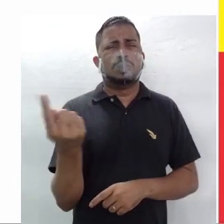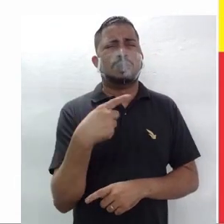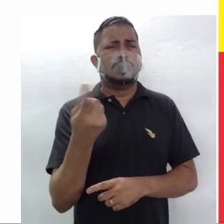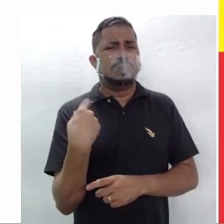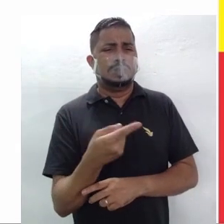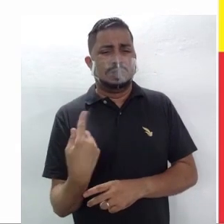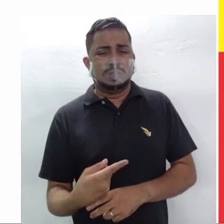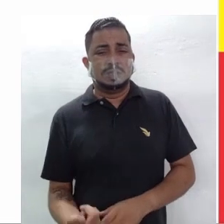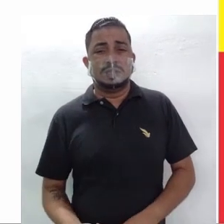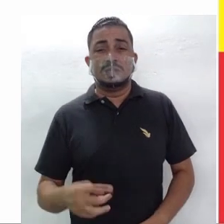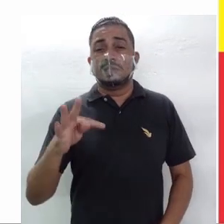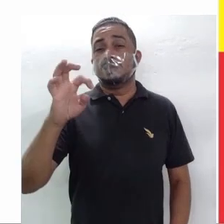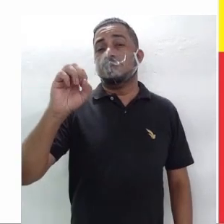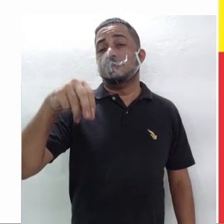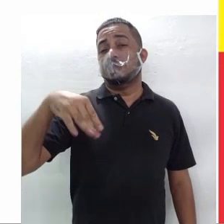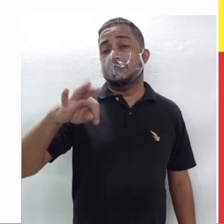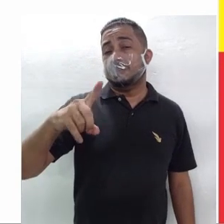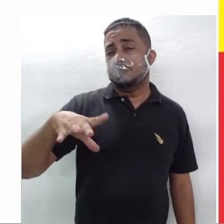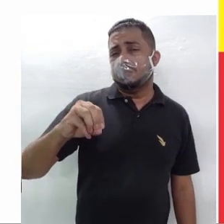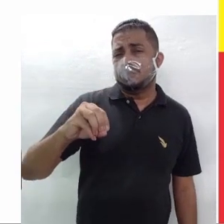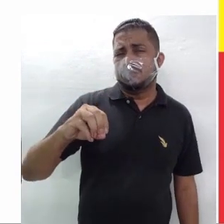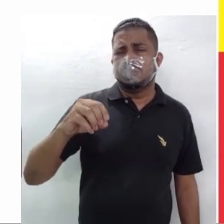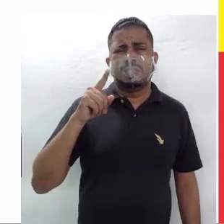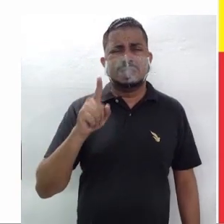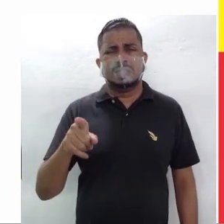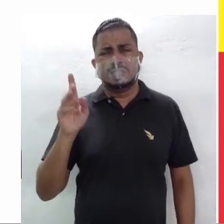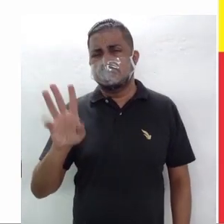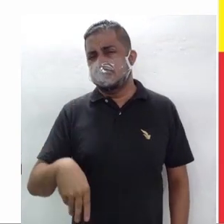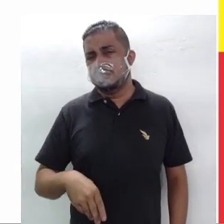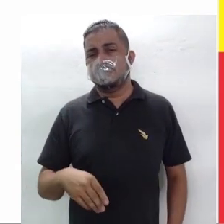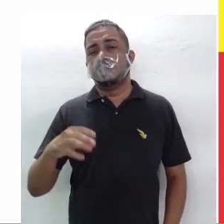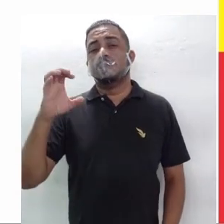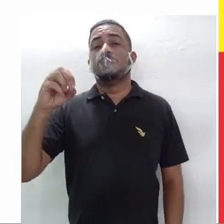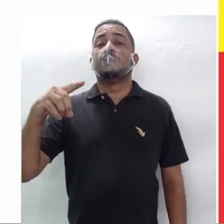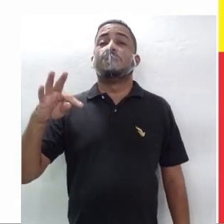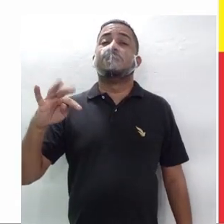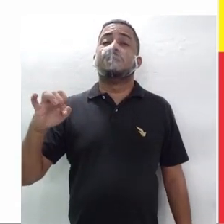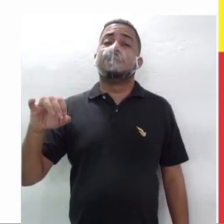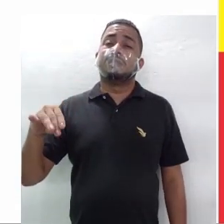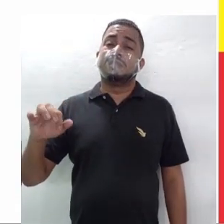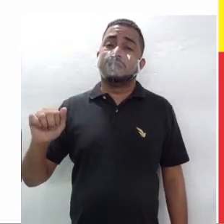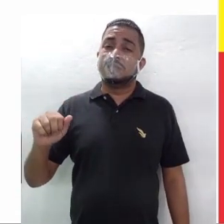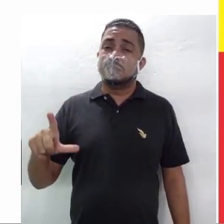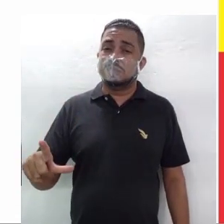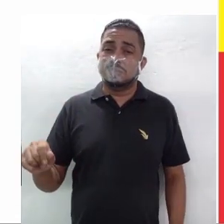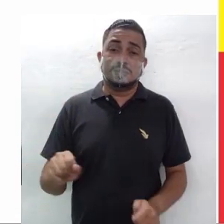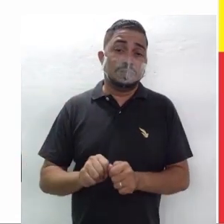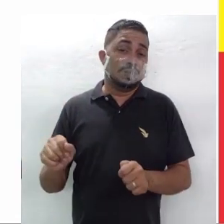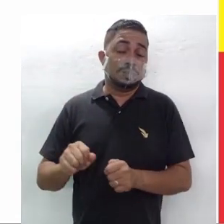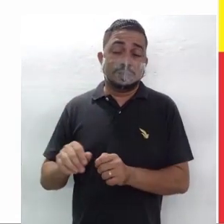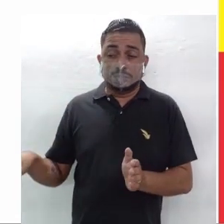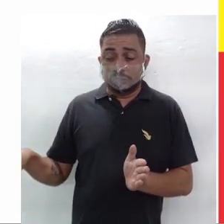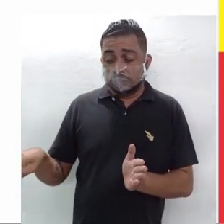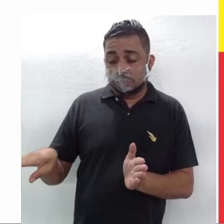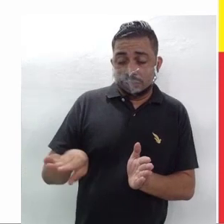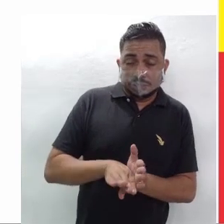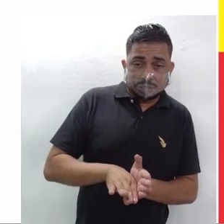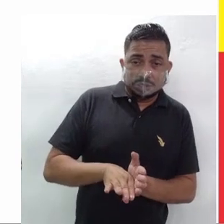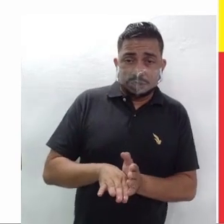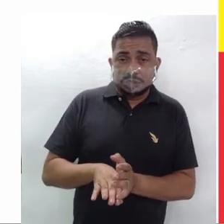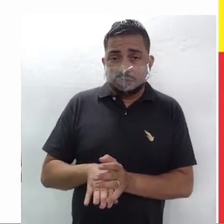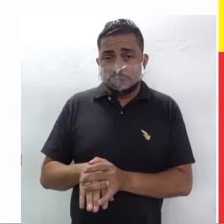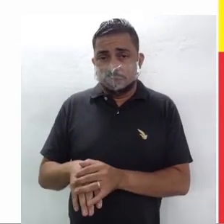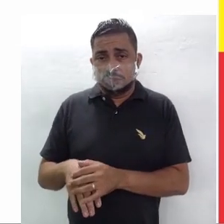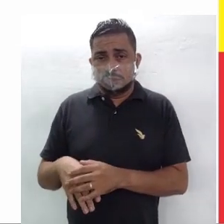na realidade, são fenômenos tipicamente continentais, formados através da chegada